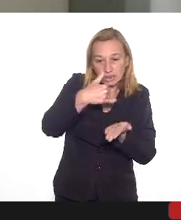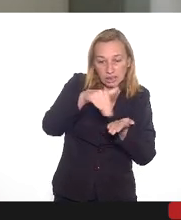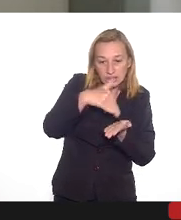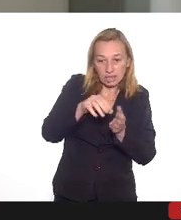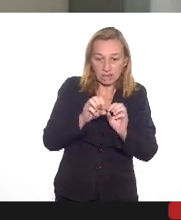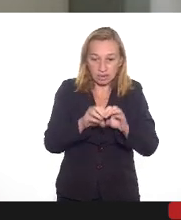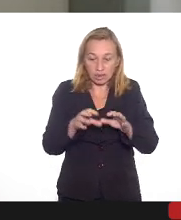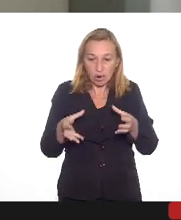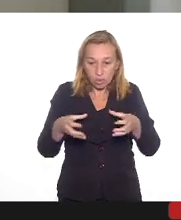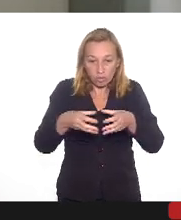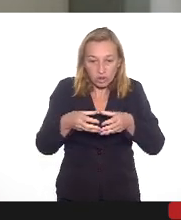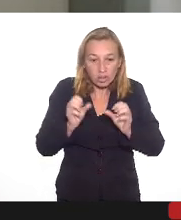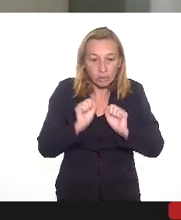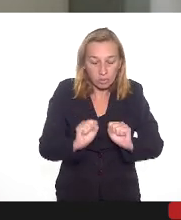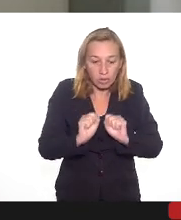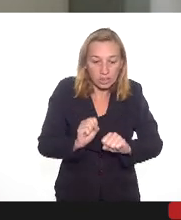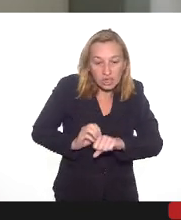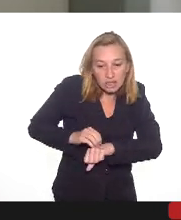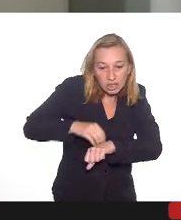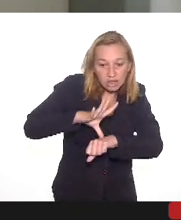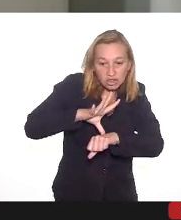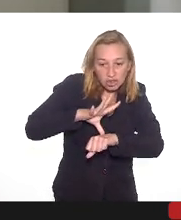a comissão possa me indicar